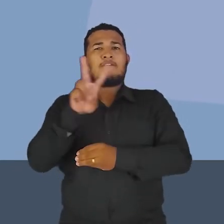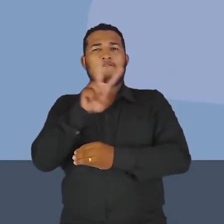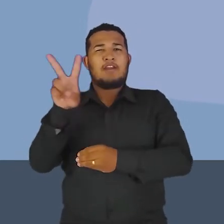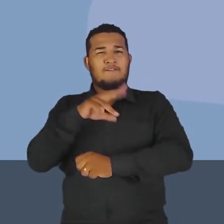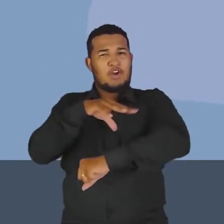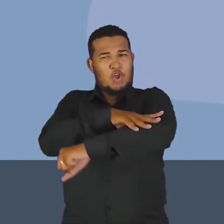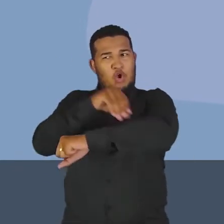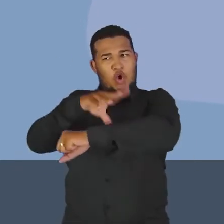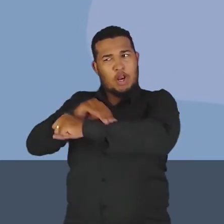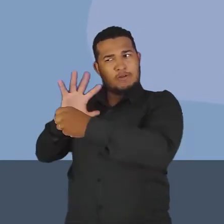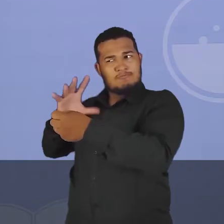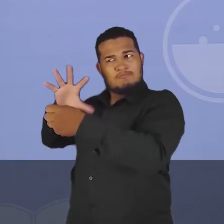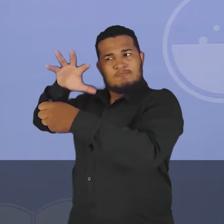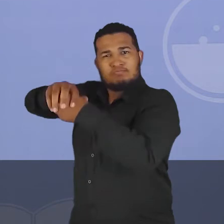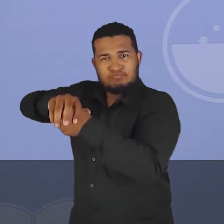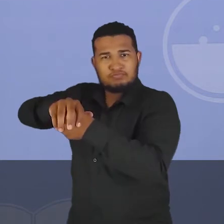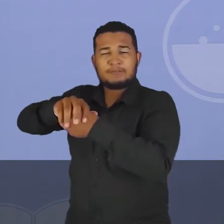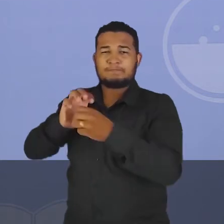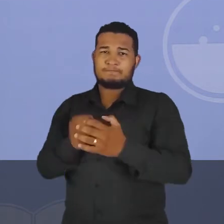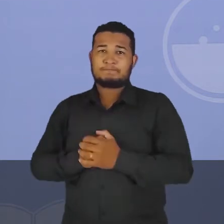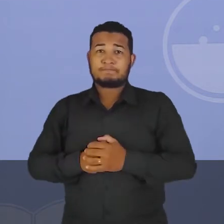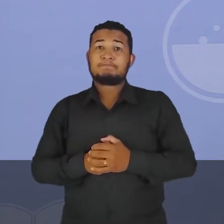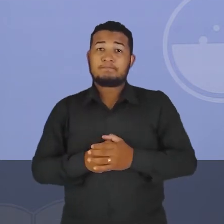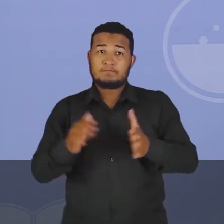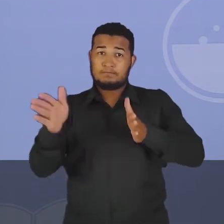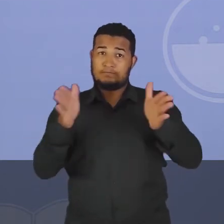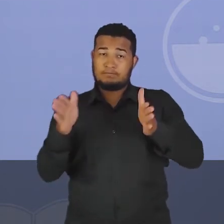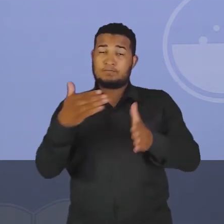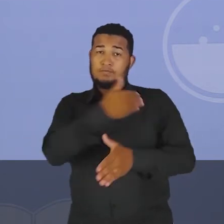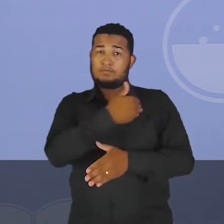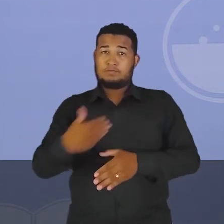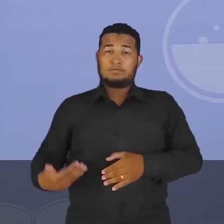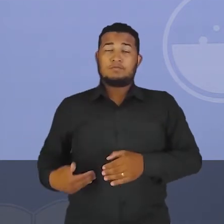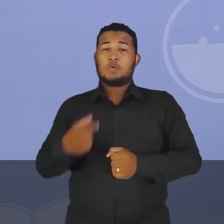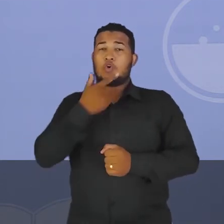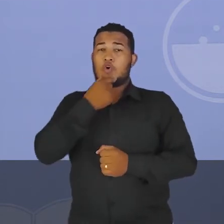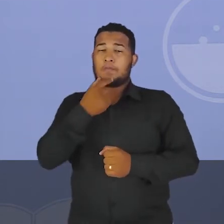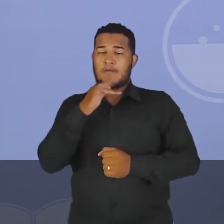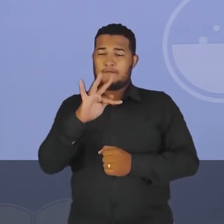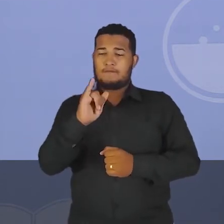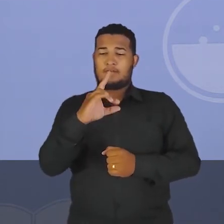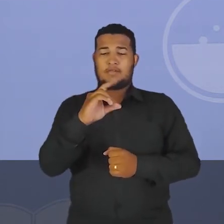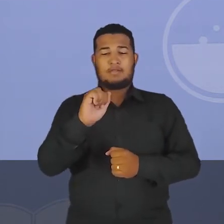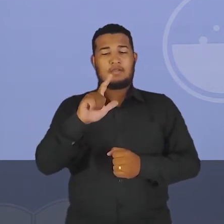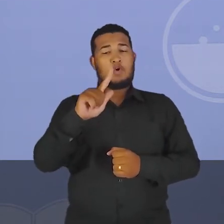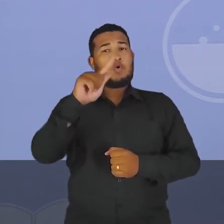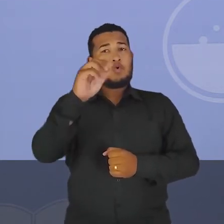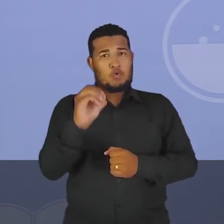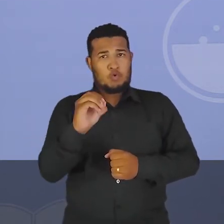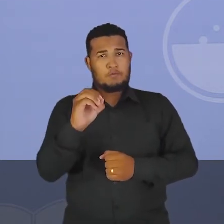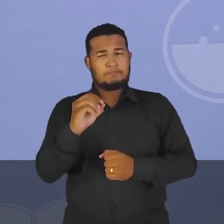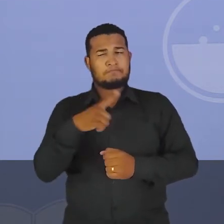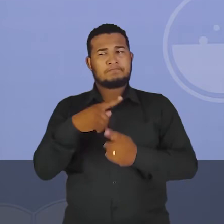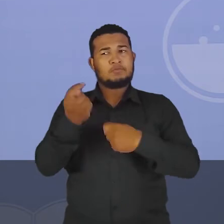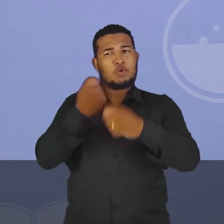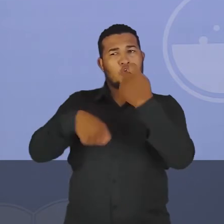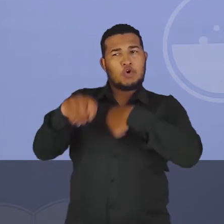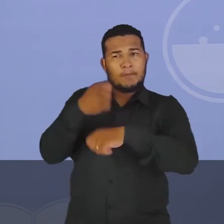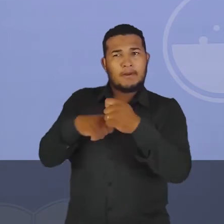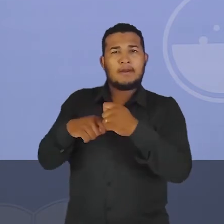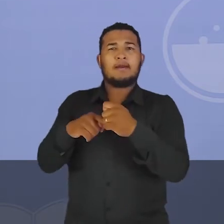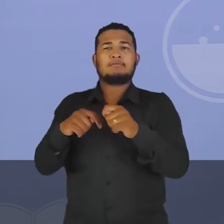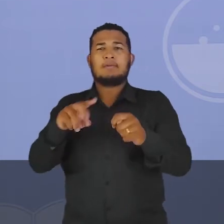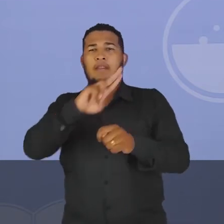que seria essa representação. Bom, durante o governo do fidalgo Francisco Gil de Araújo, o comércio e a lavoura vão se desenvolver